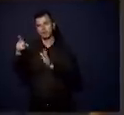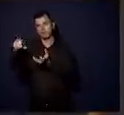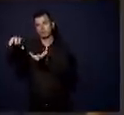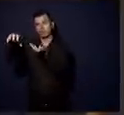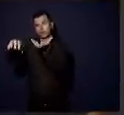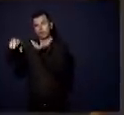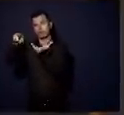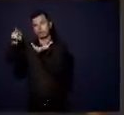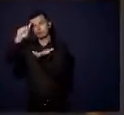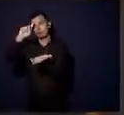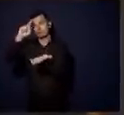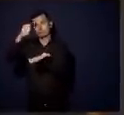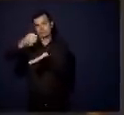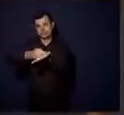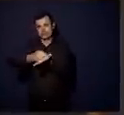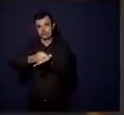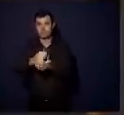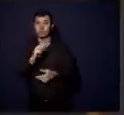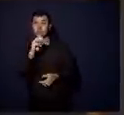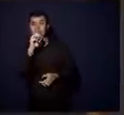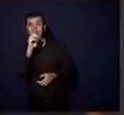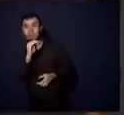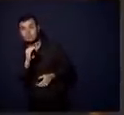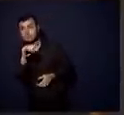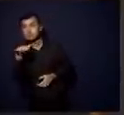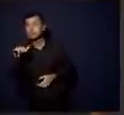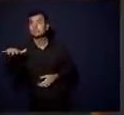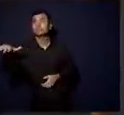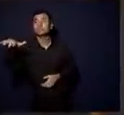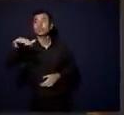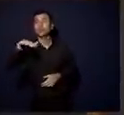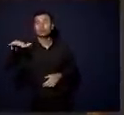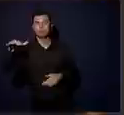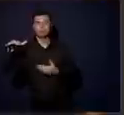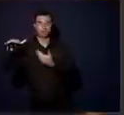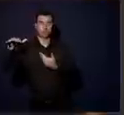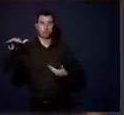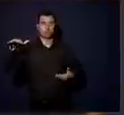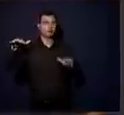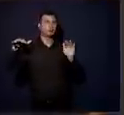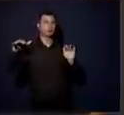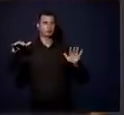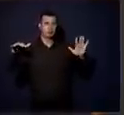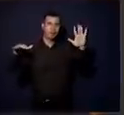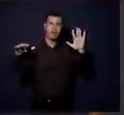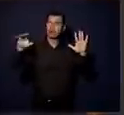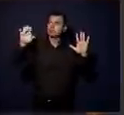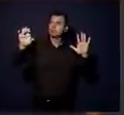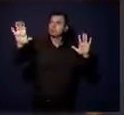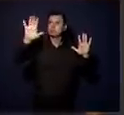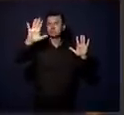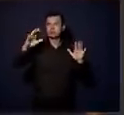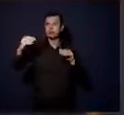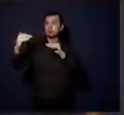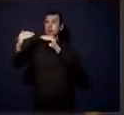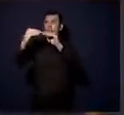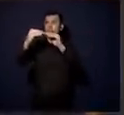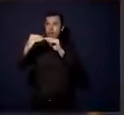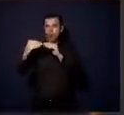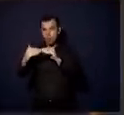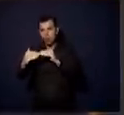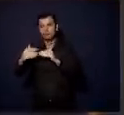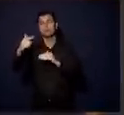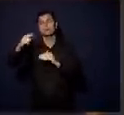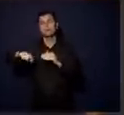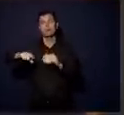que vai definir mas obviamente se tiver uma posição comum do governo federal e dos estados e realmente dos